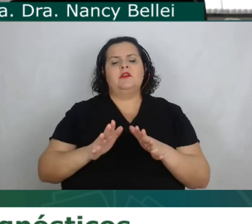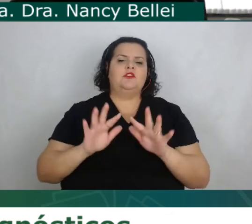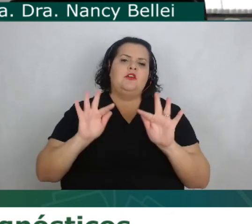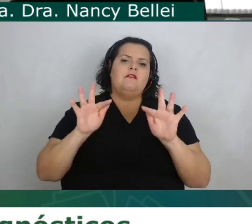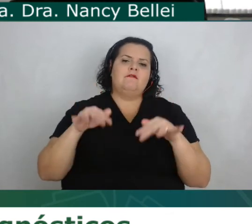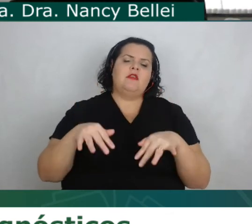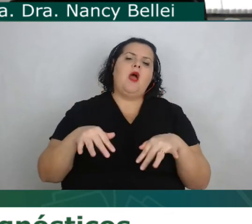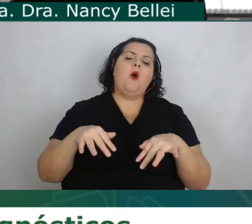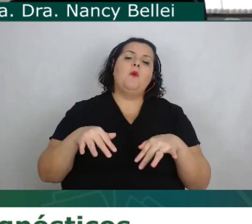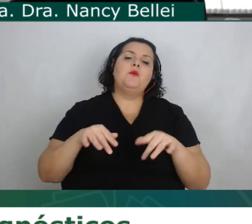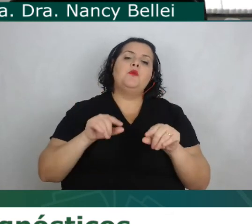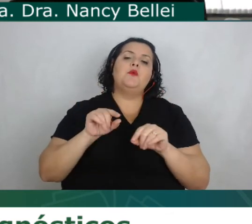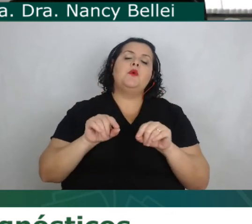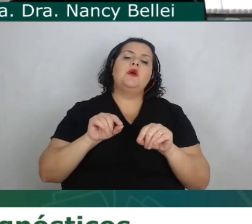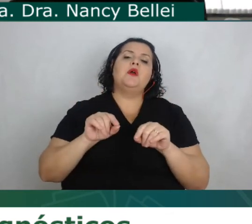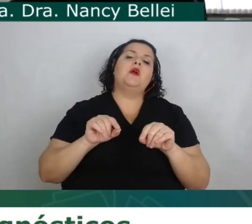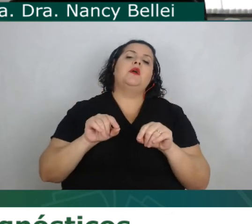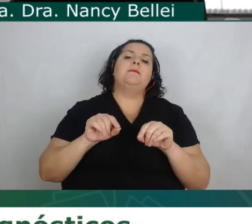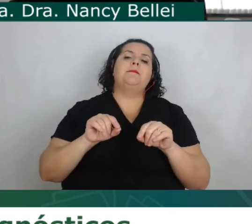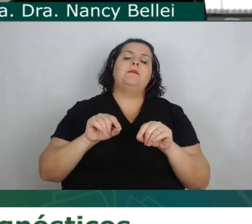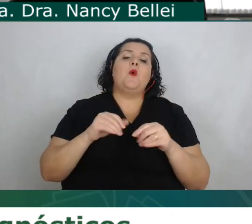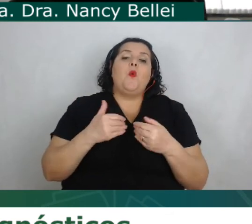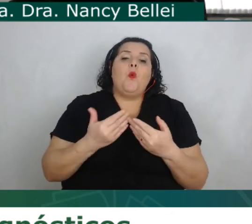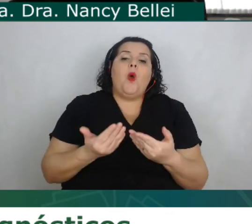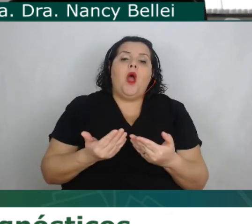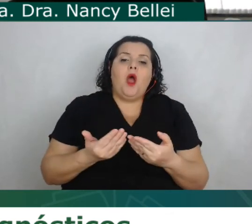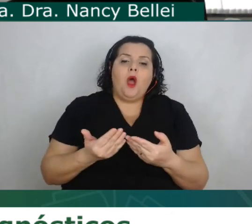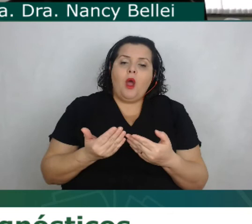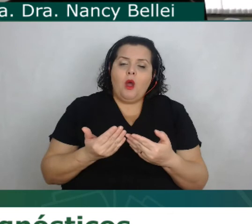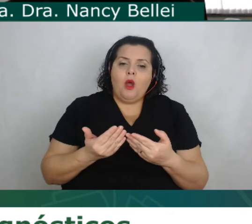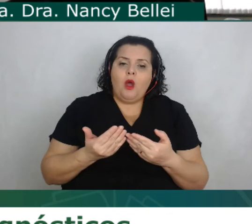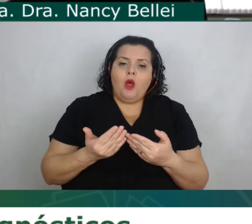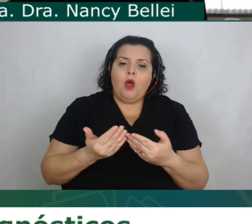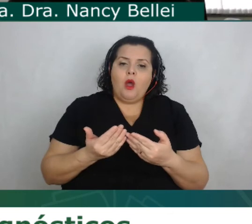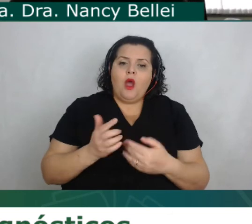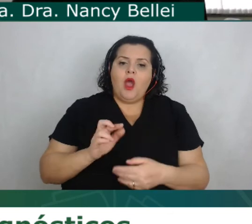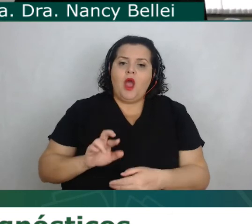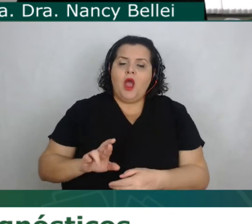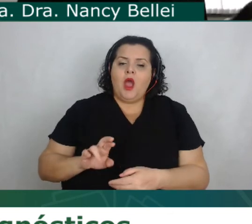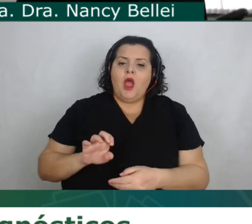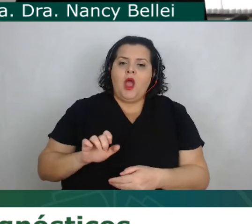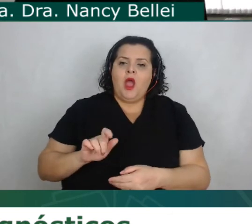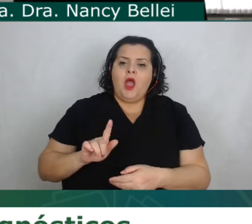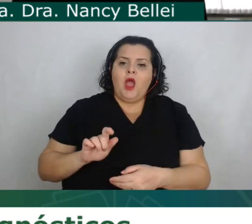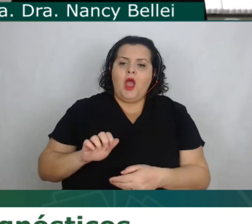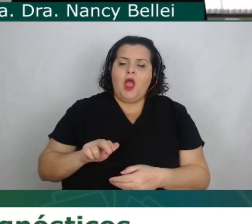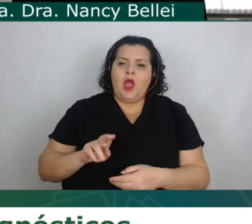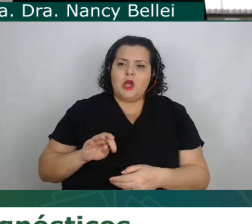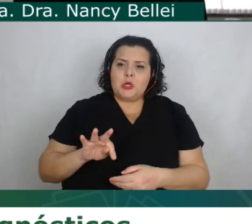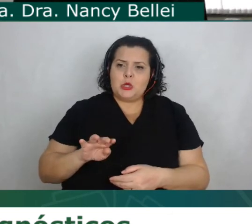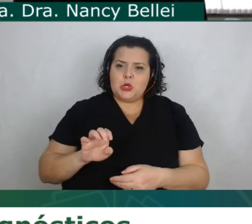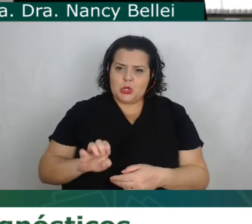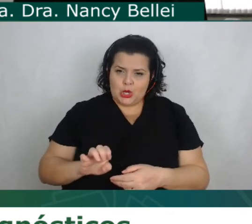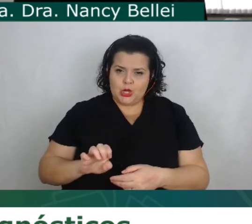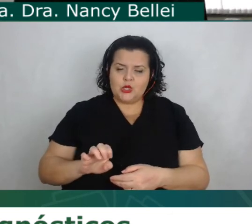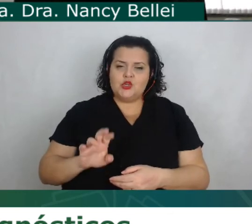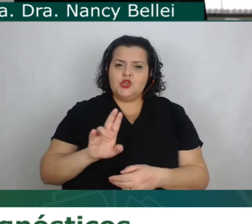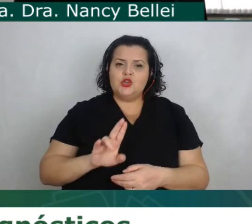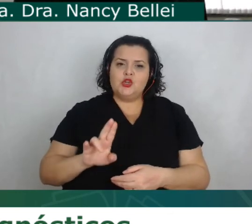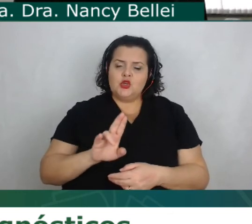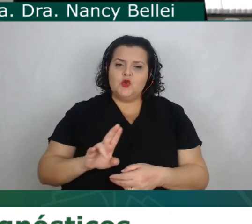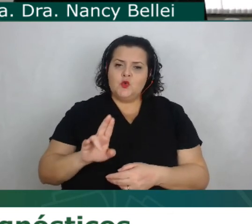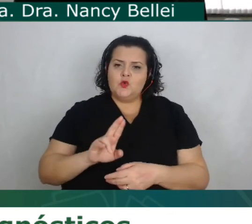questão quais os reagentes que são mais utilizados na análise do PCR e qual seria o teste